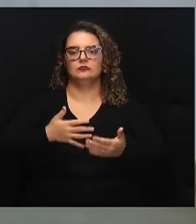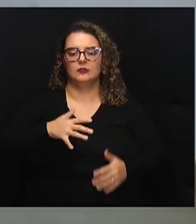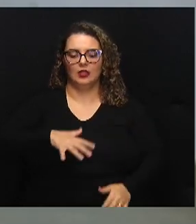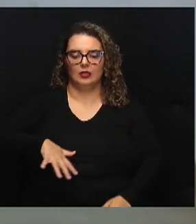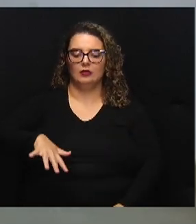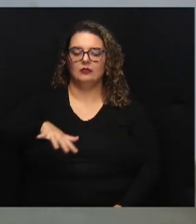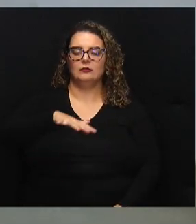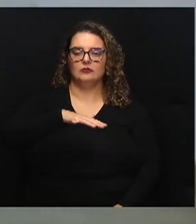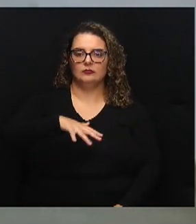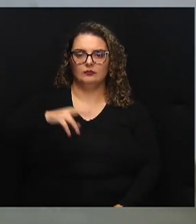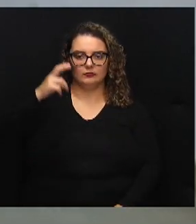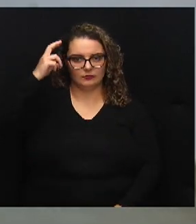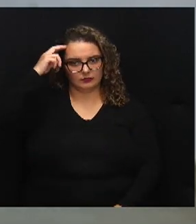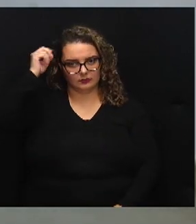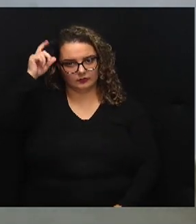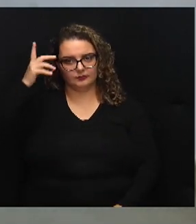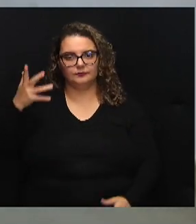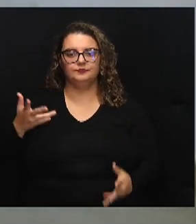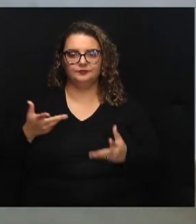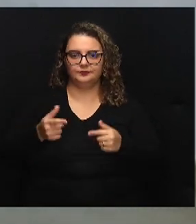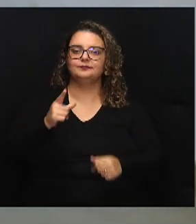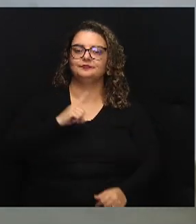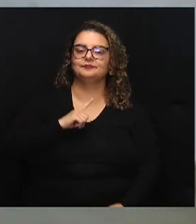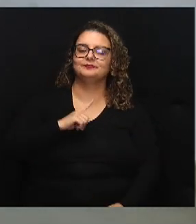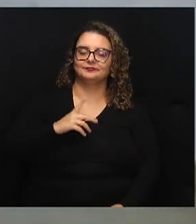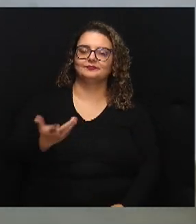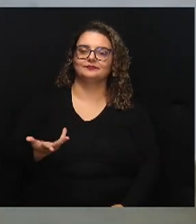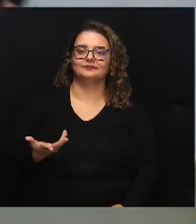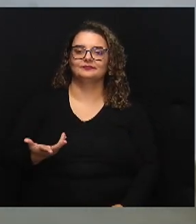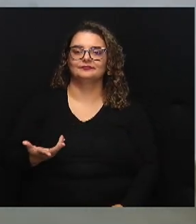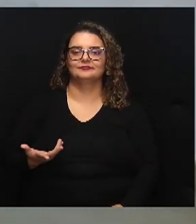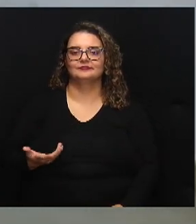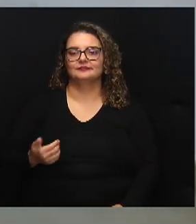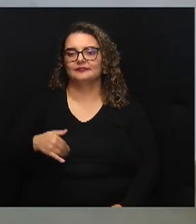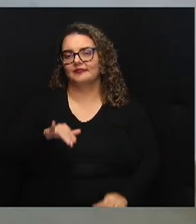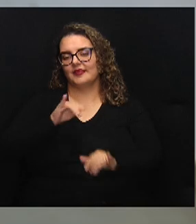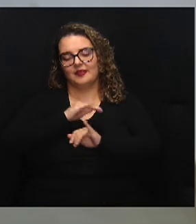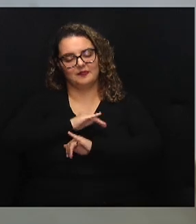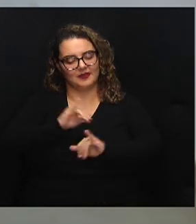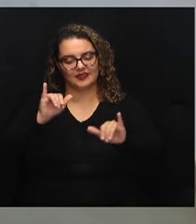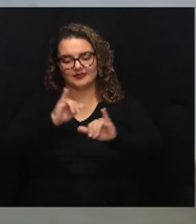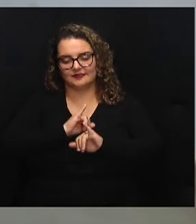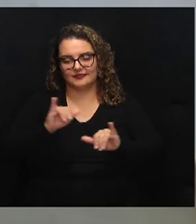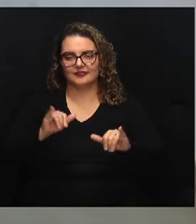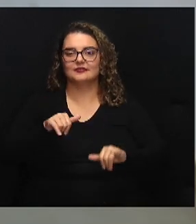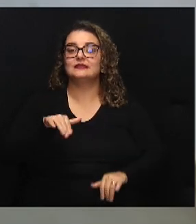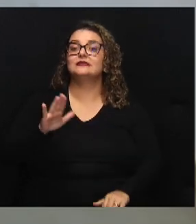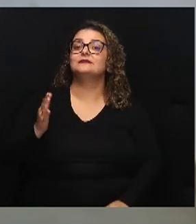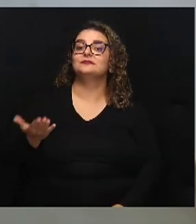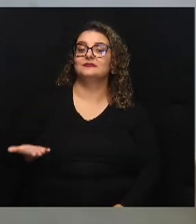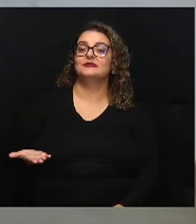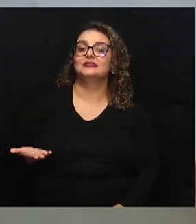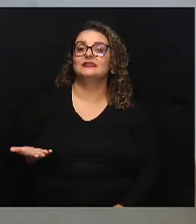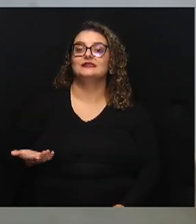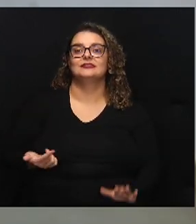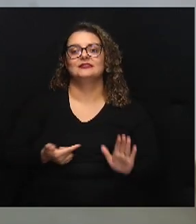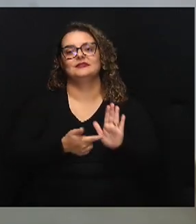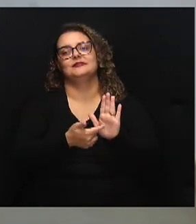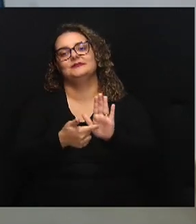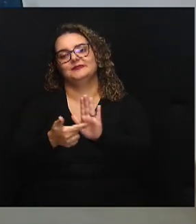mundo cultural, nesse mundo maravilhoso que nós temos aí, que tem que ser muito mais divulgado e tem que ser muito mais